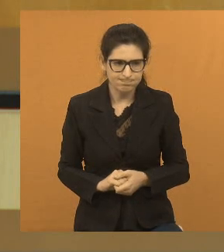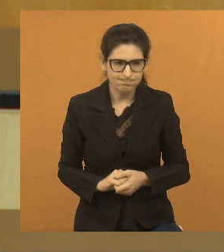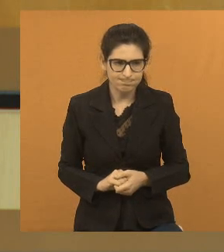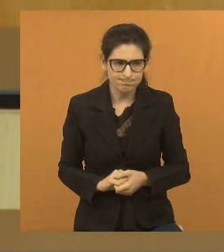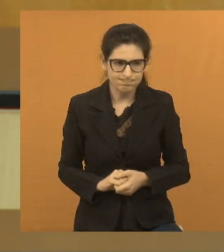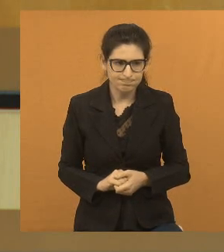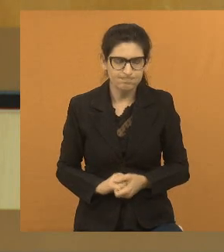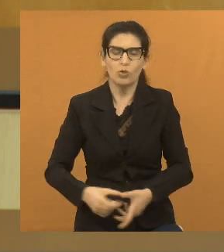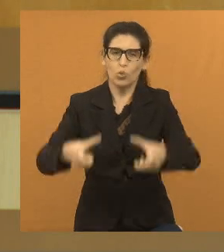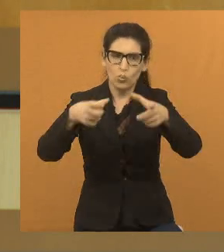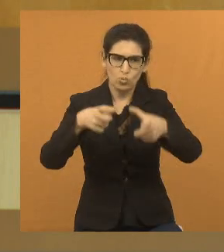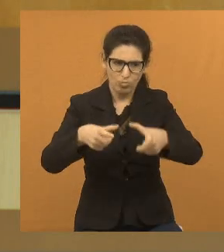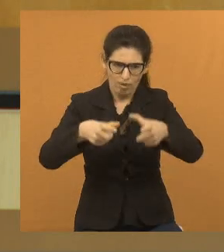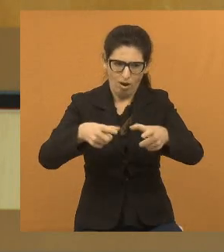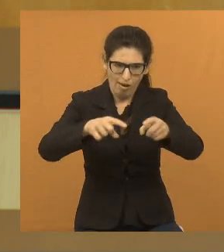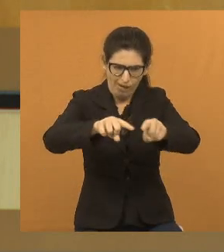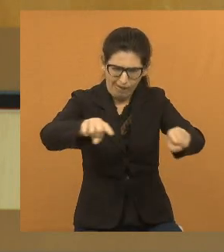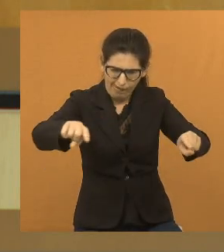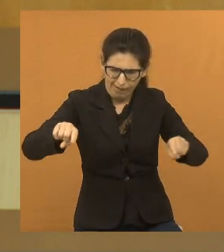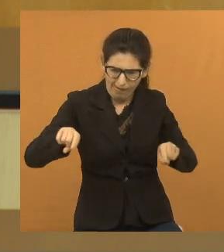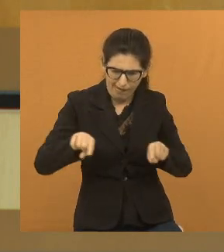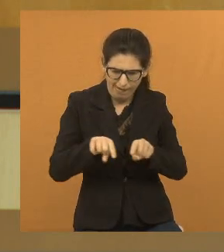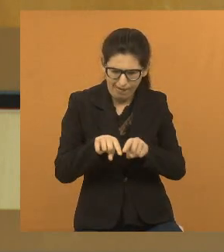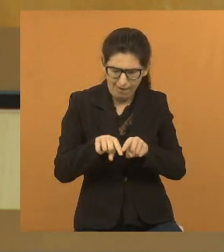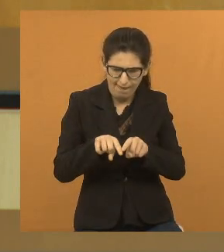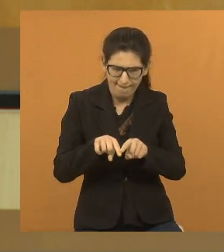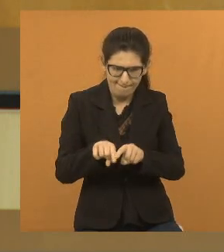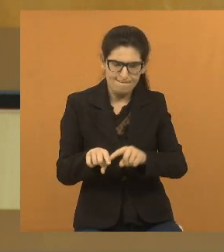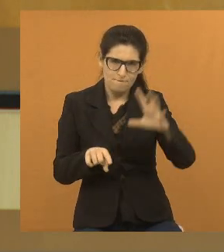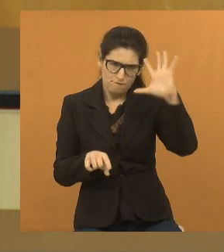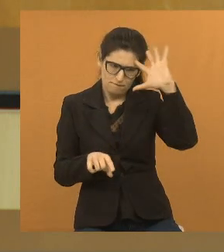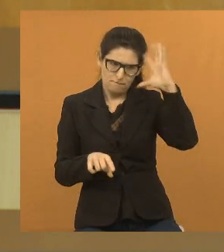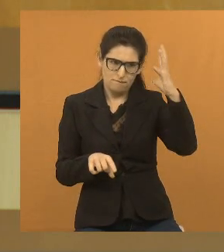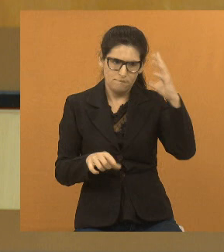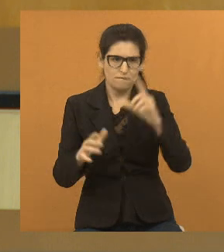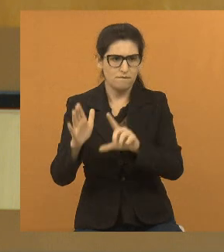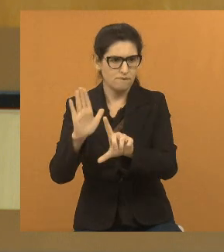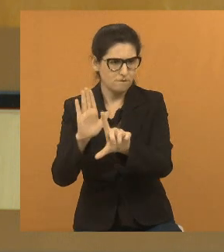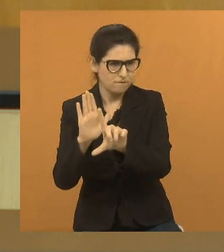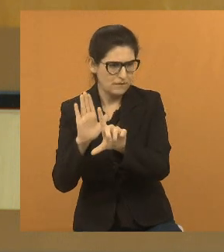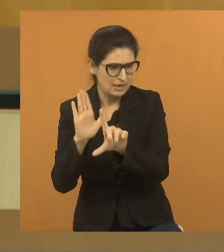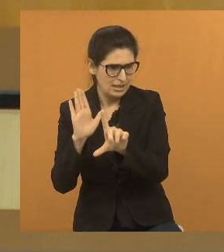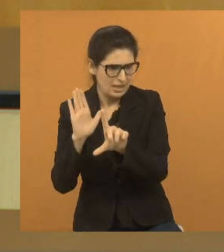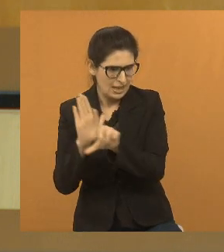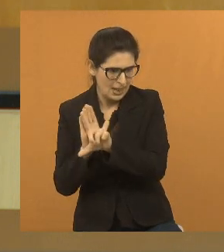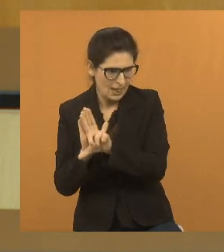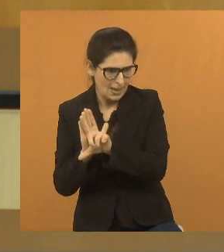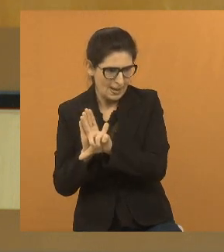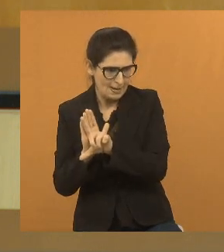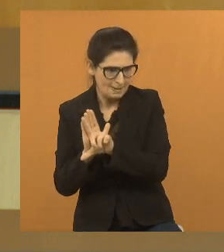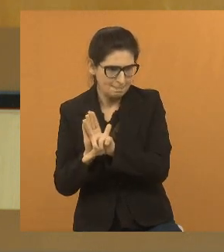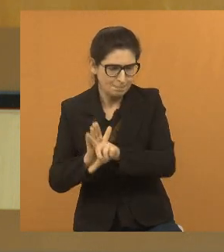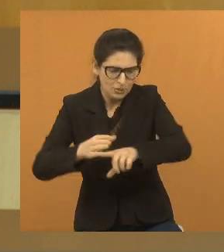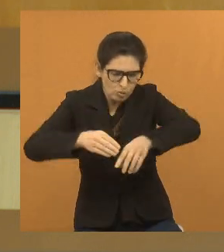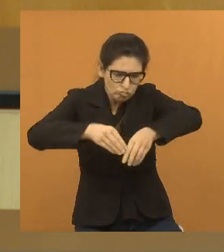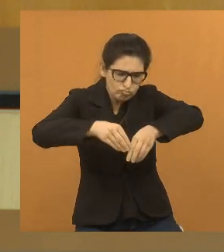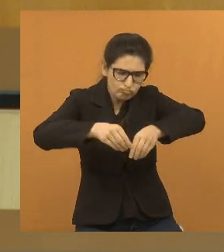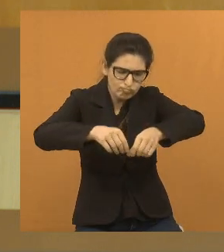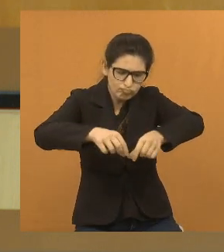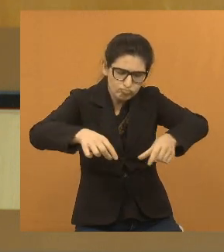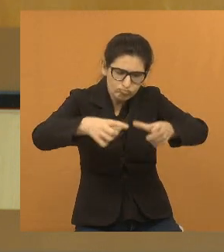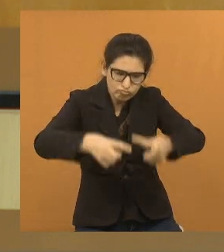da área do lote, nós vamos estar definindo isso na Lei de Uso e Ocupação do Solo. O que a gente